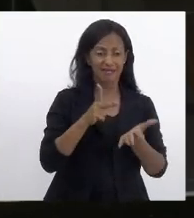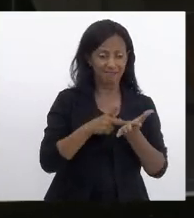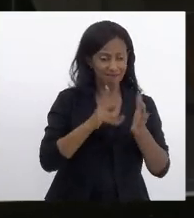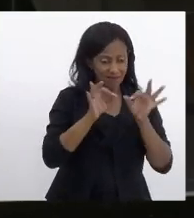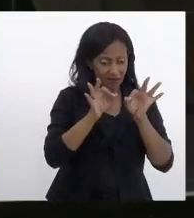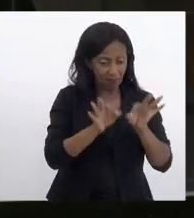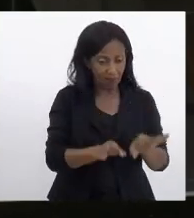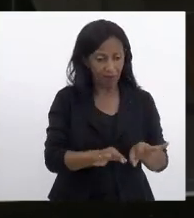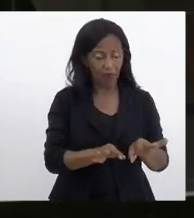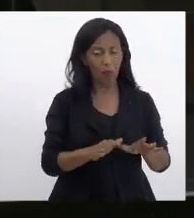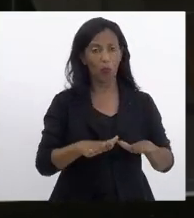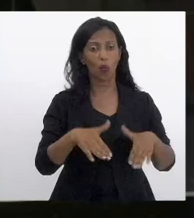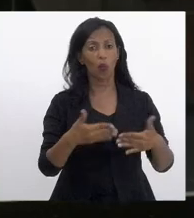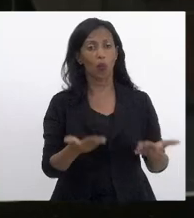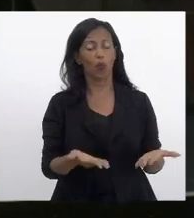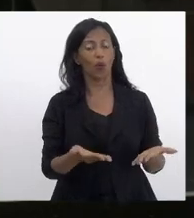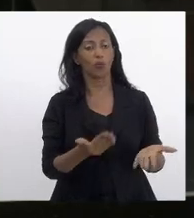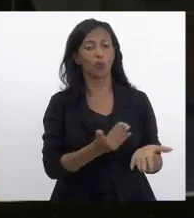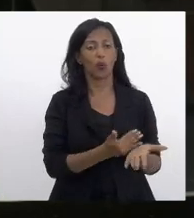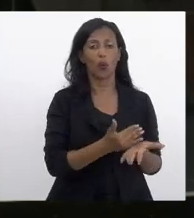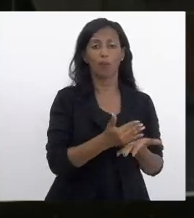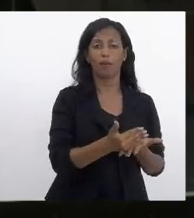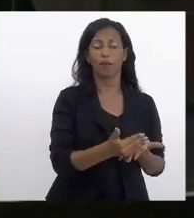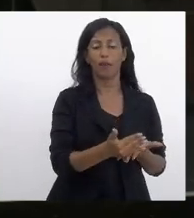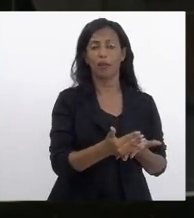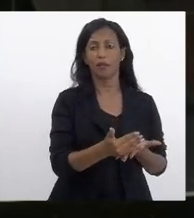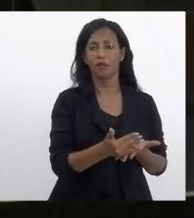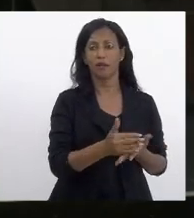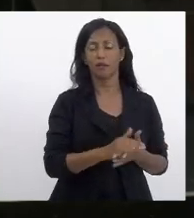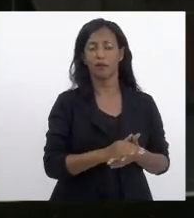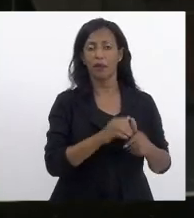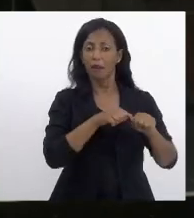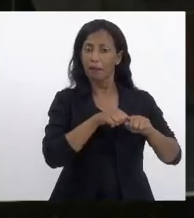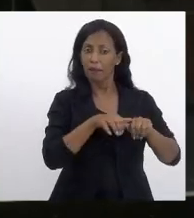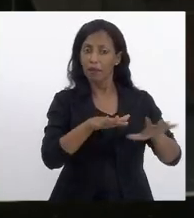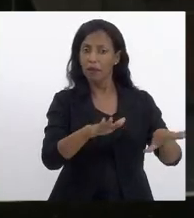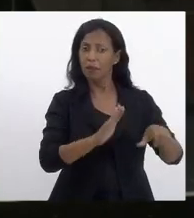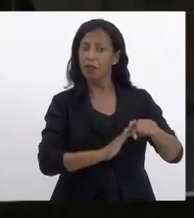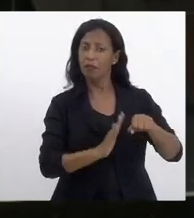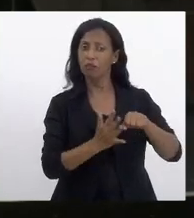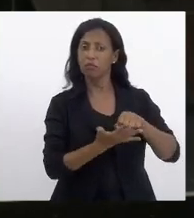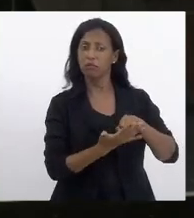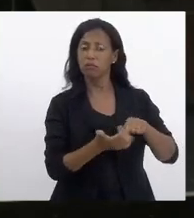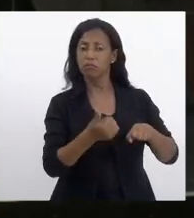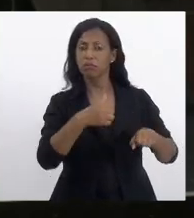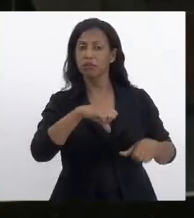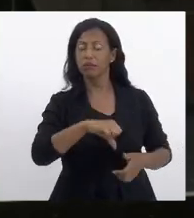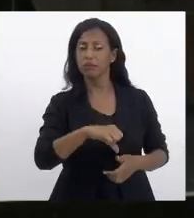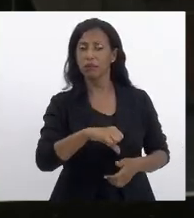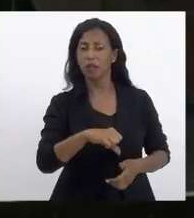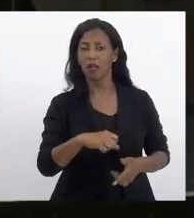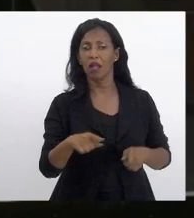exatamente quando começa a pandemia. Até porque